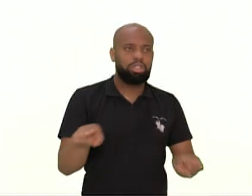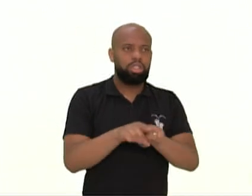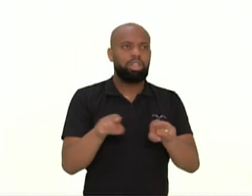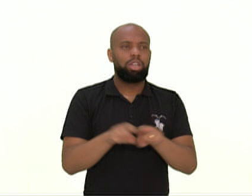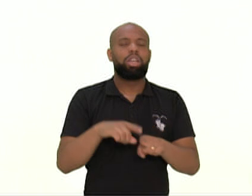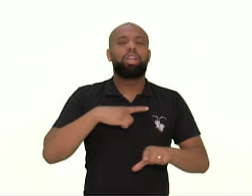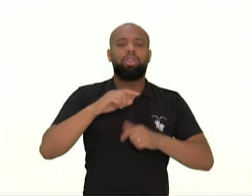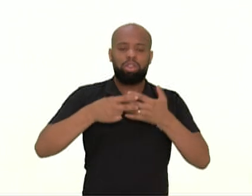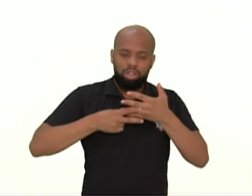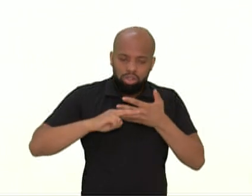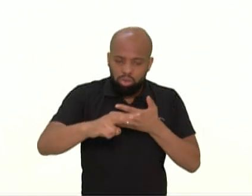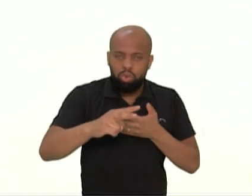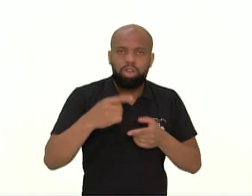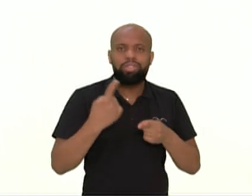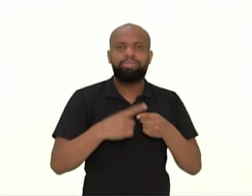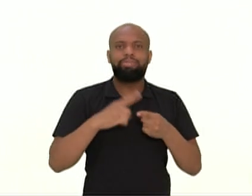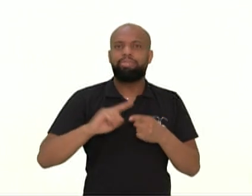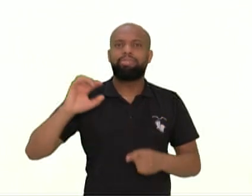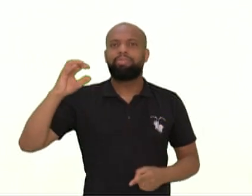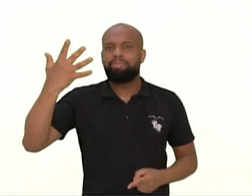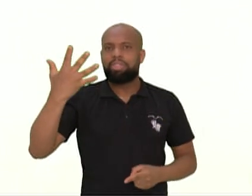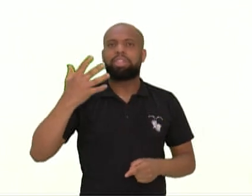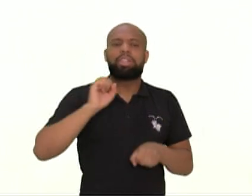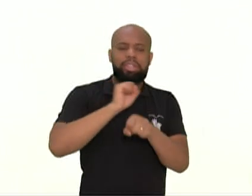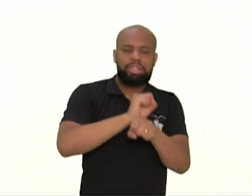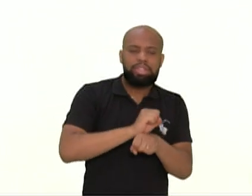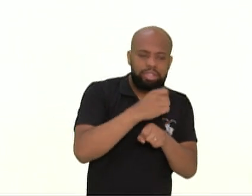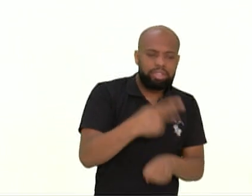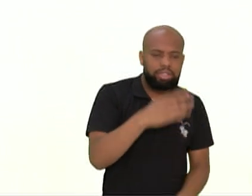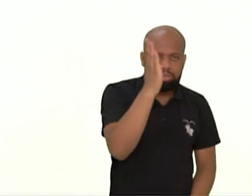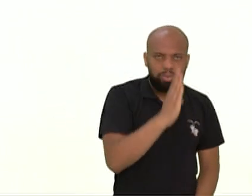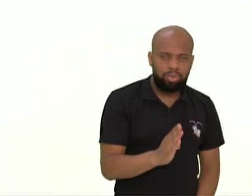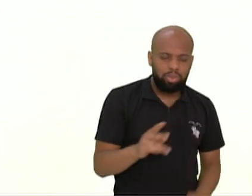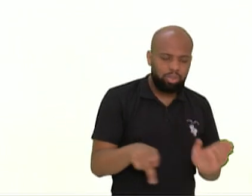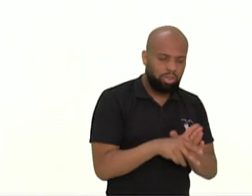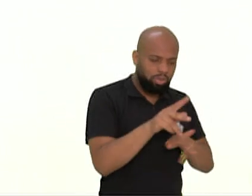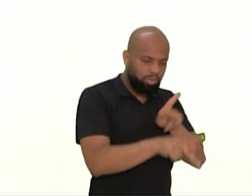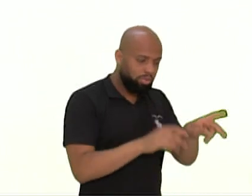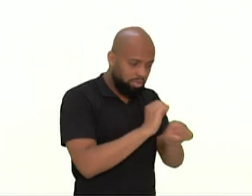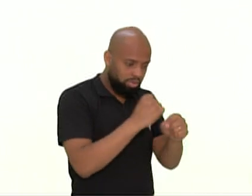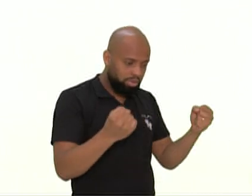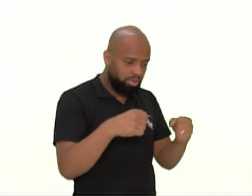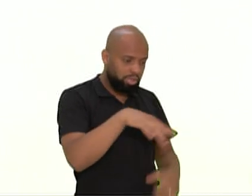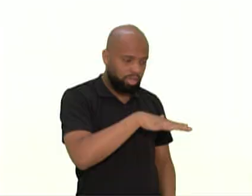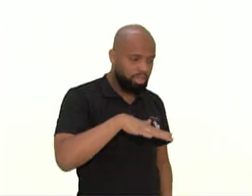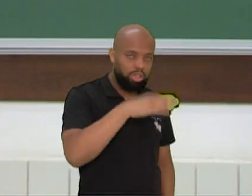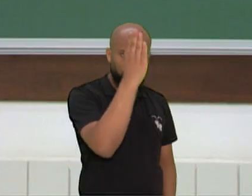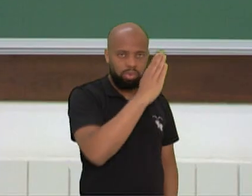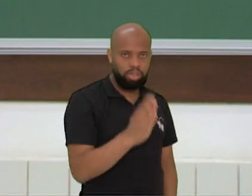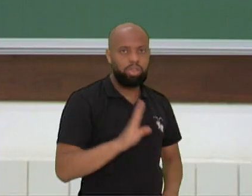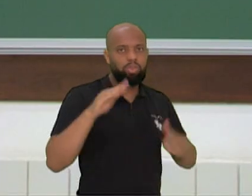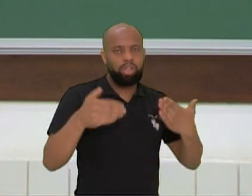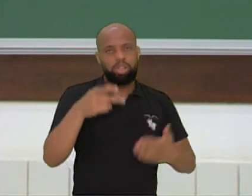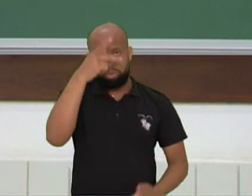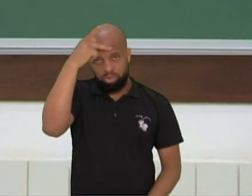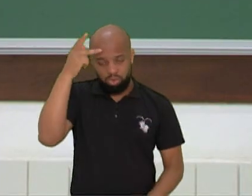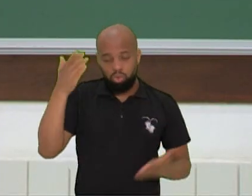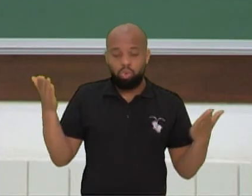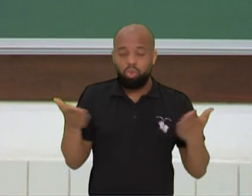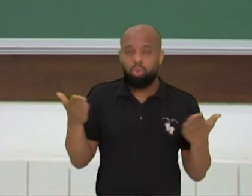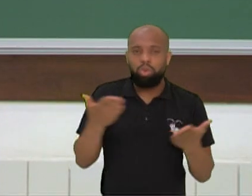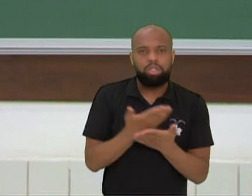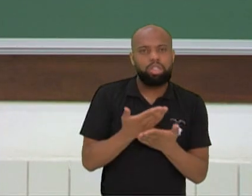as consequências da abolição da escravidão para a população dos alforriados no território brasileiro. Então, gente, concluindo a aula de